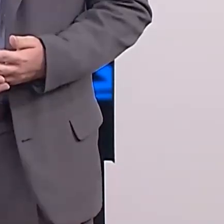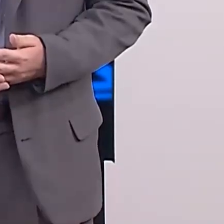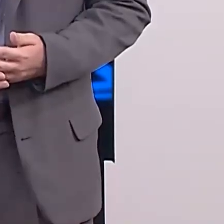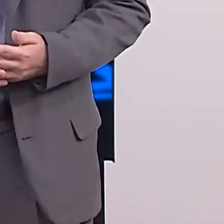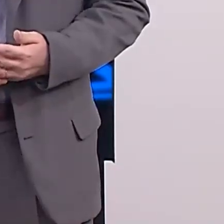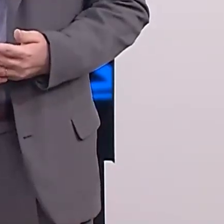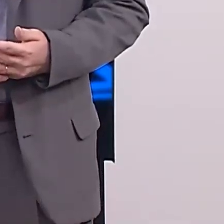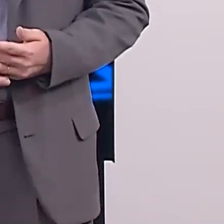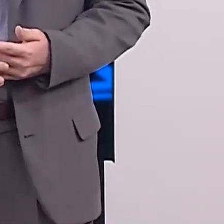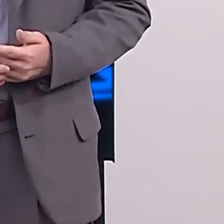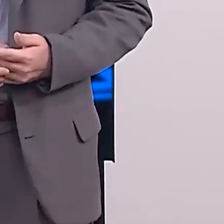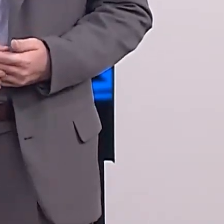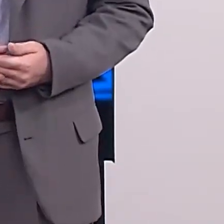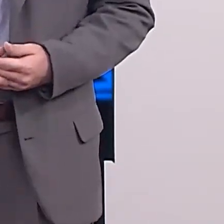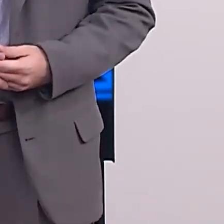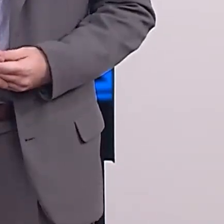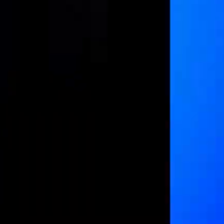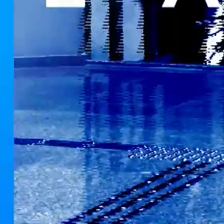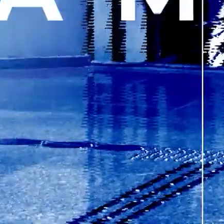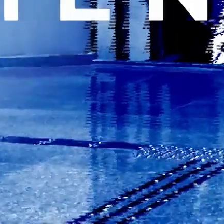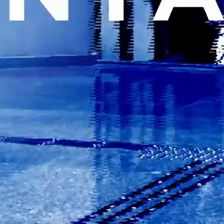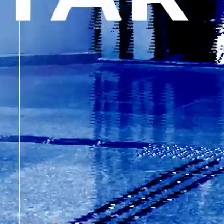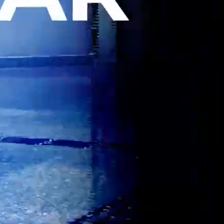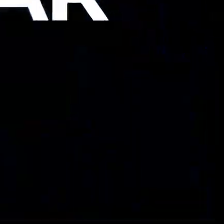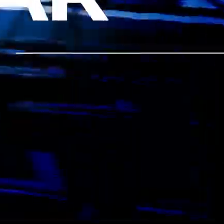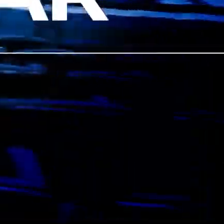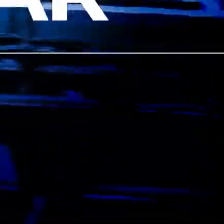vai para um rápido intervalo e já voltamos.